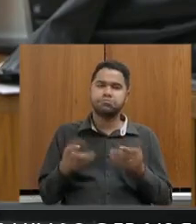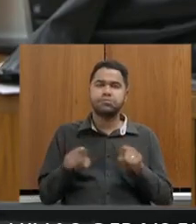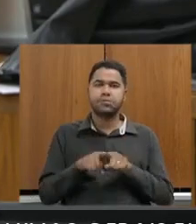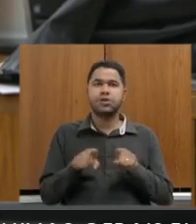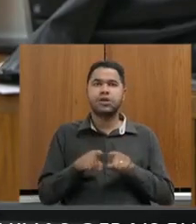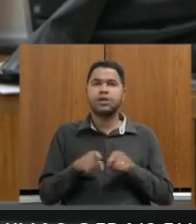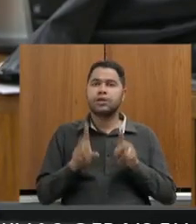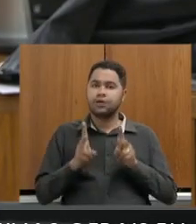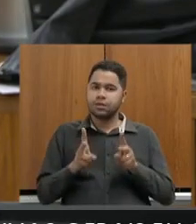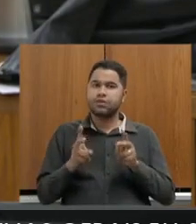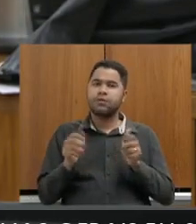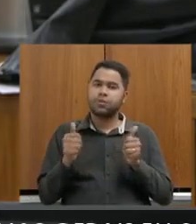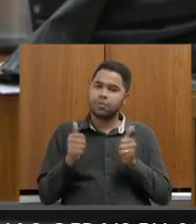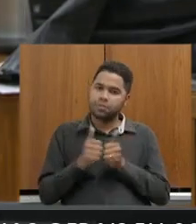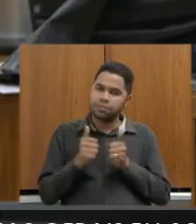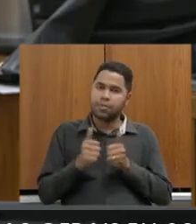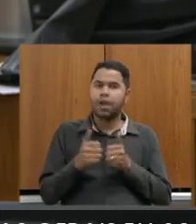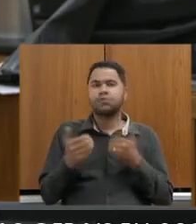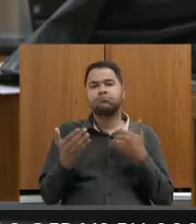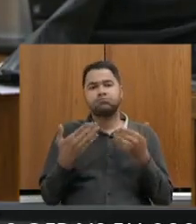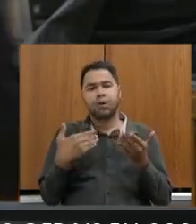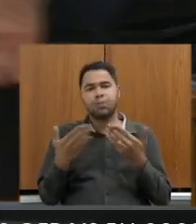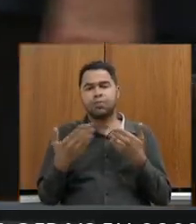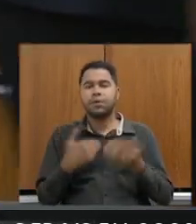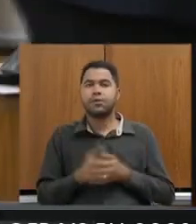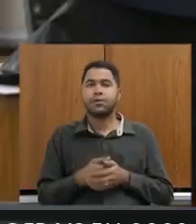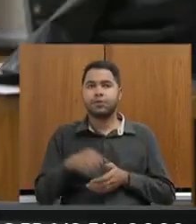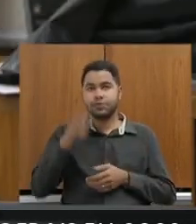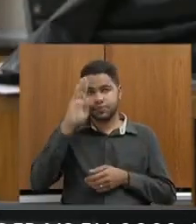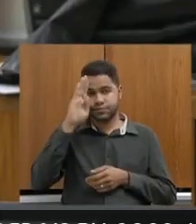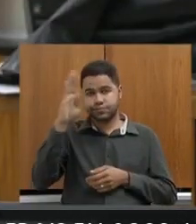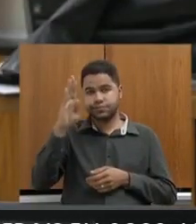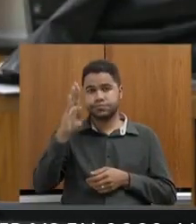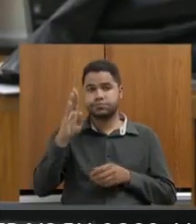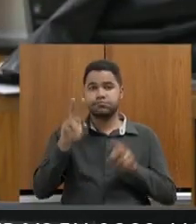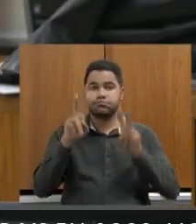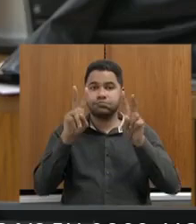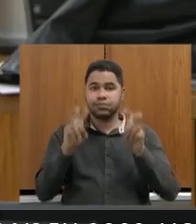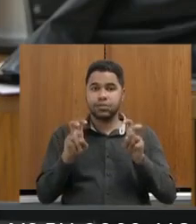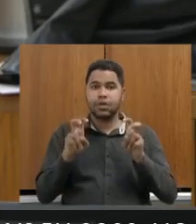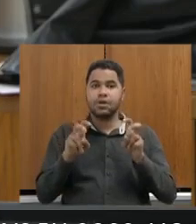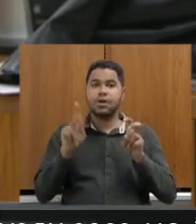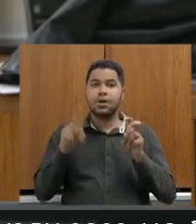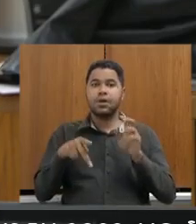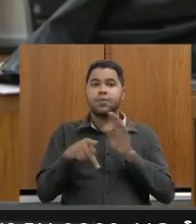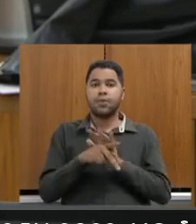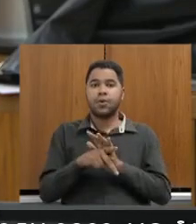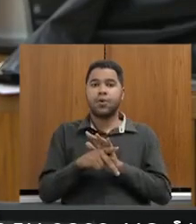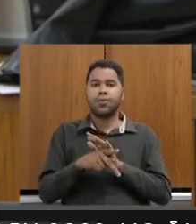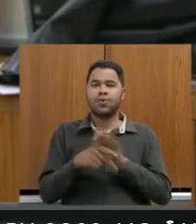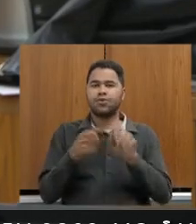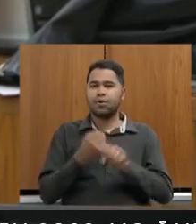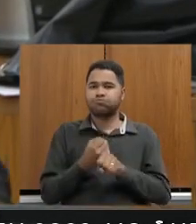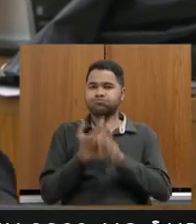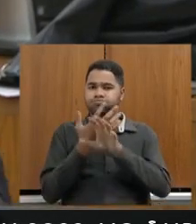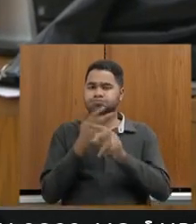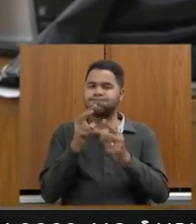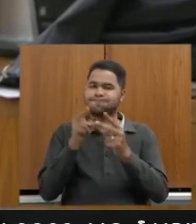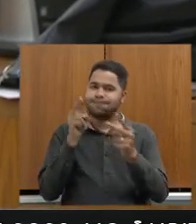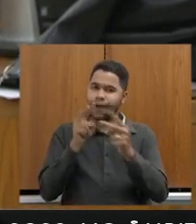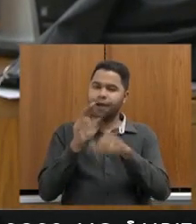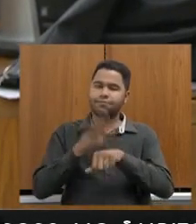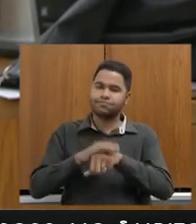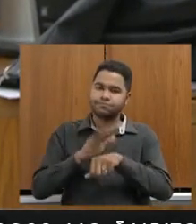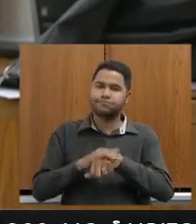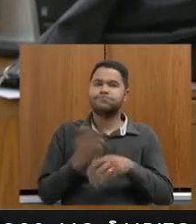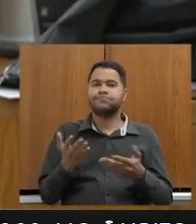também de sempre tá próximo sempre conversando É principalmente aí não precisa no quesito do plantão Digital ao ano de segundo o